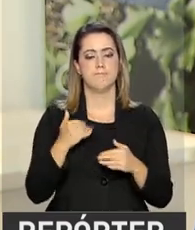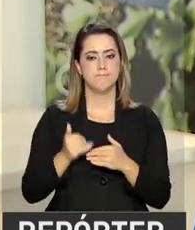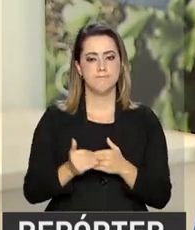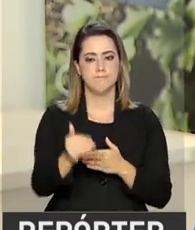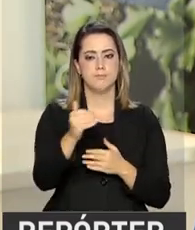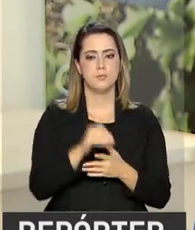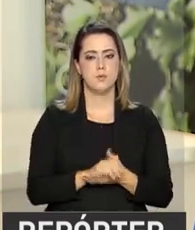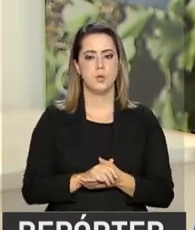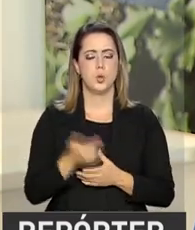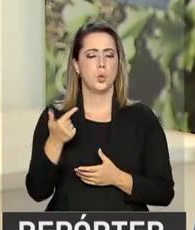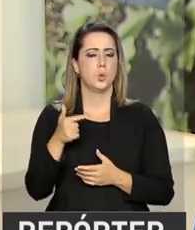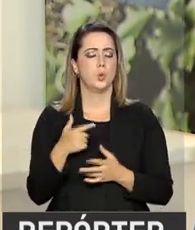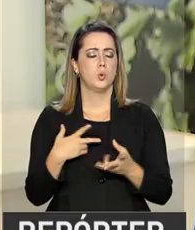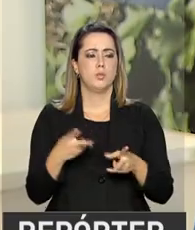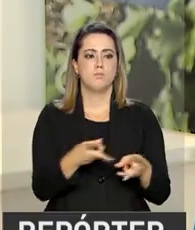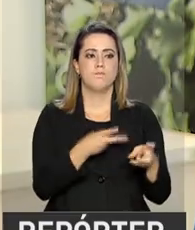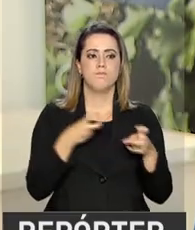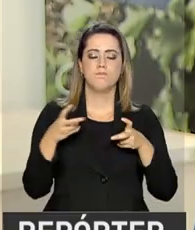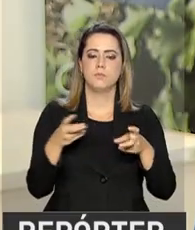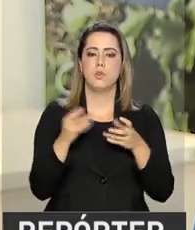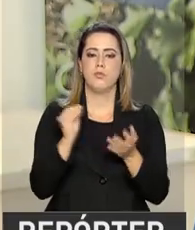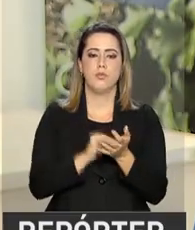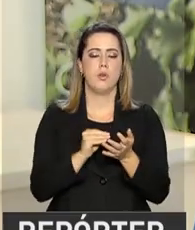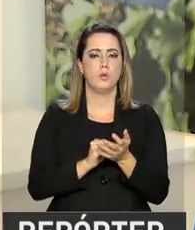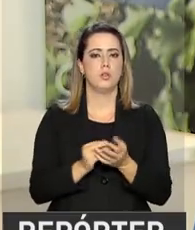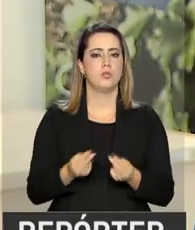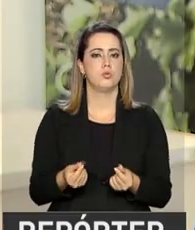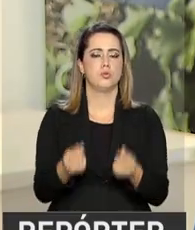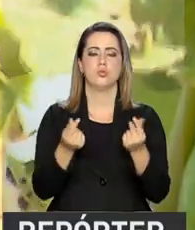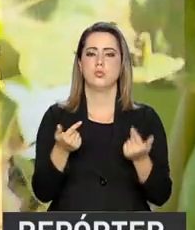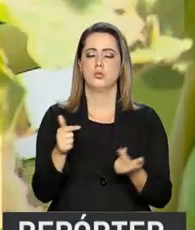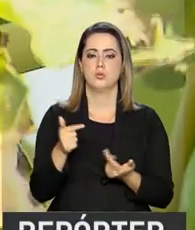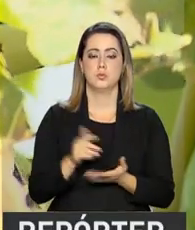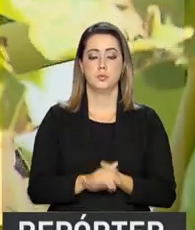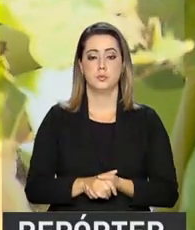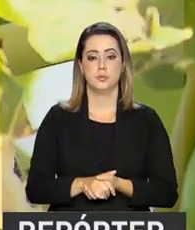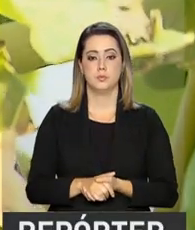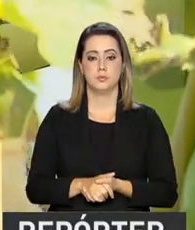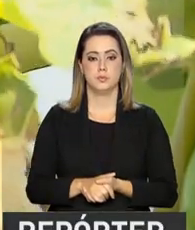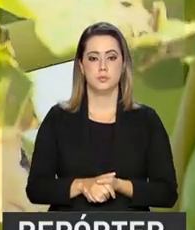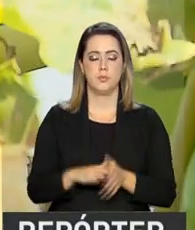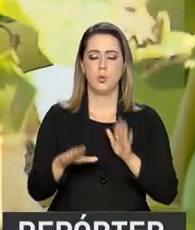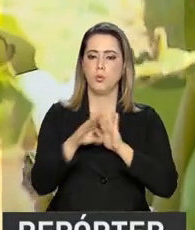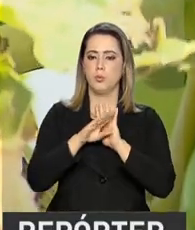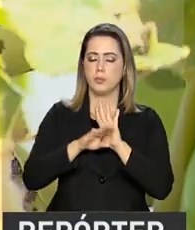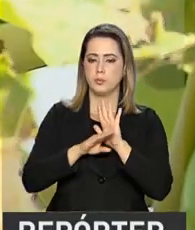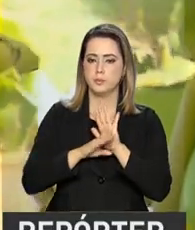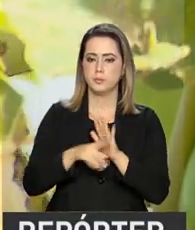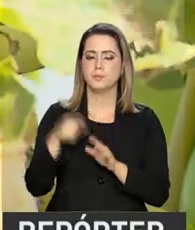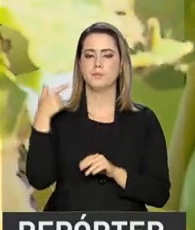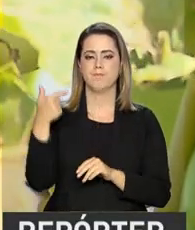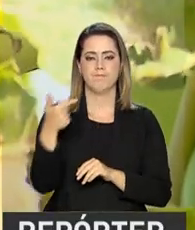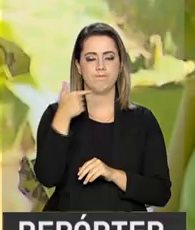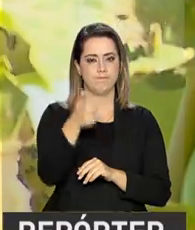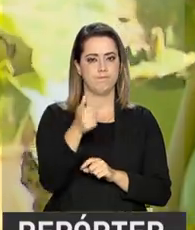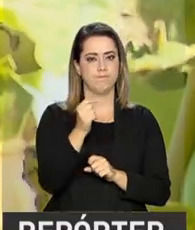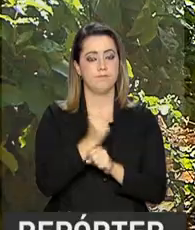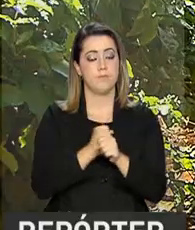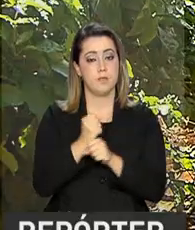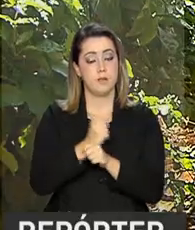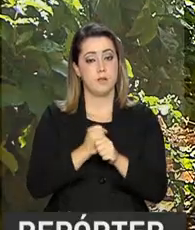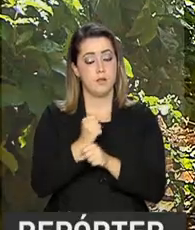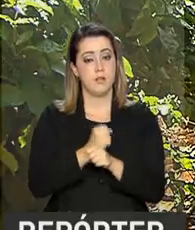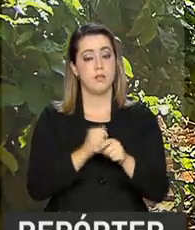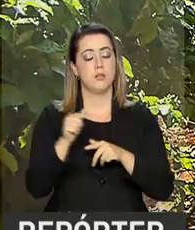É, não há nenhuma perspectiva de falta de recursos, em nenhuma linha, de nenhuma forma. O programa completa 22 anos de apoio aos